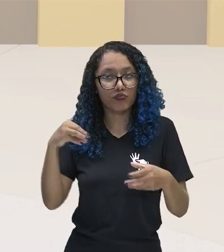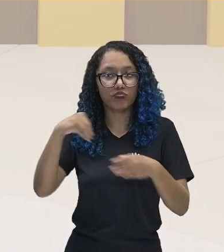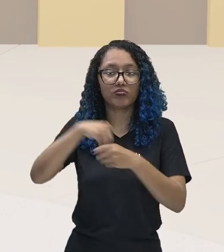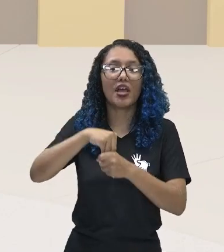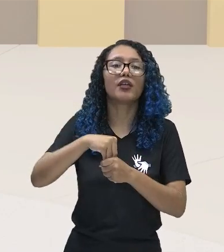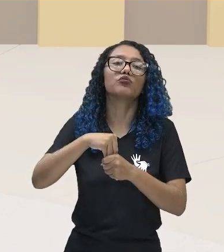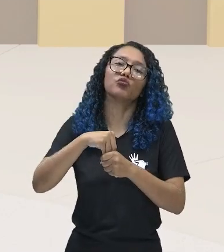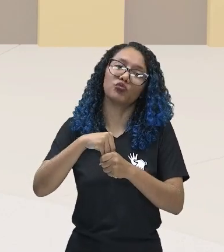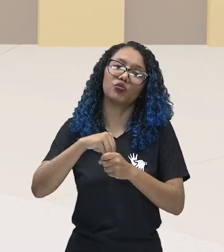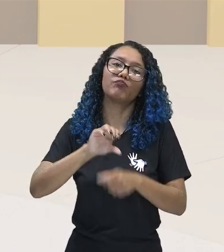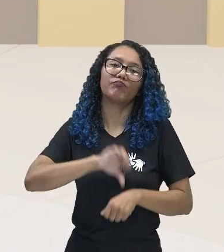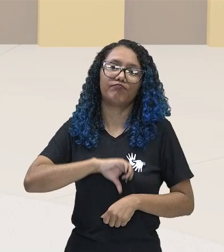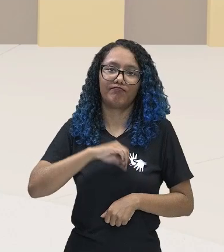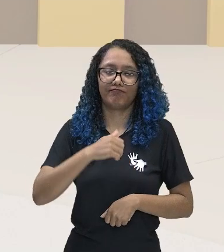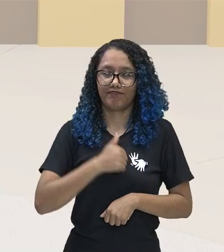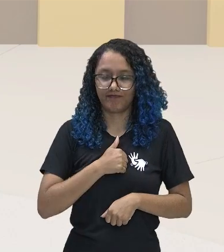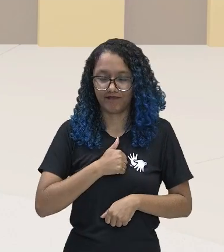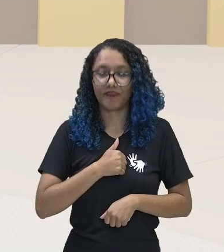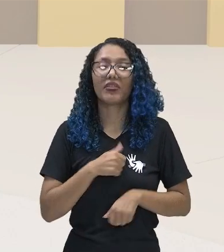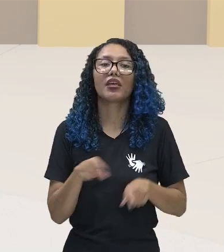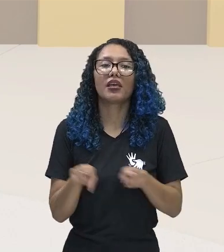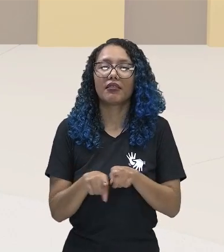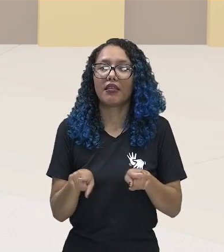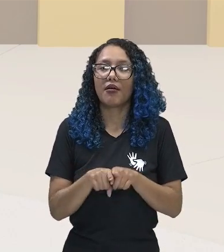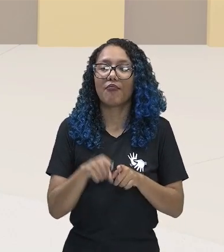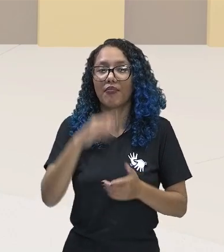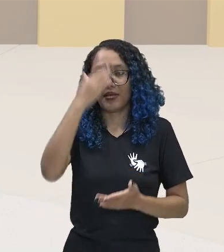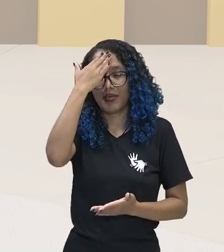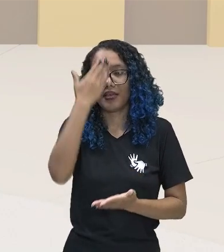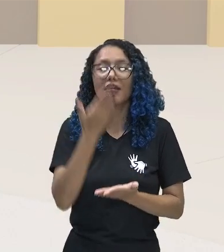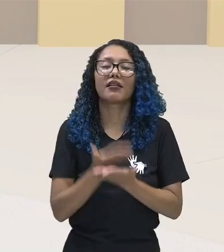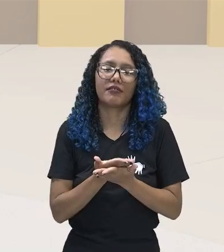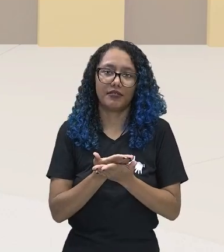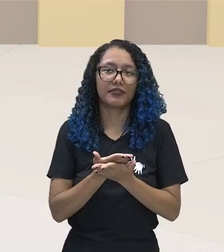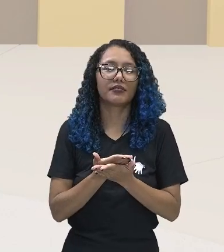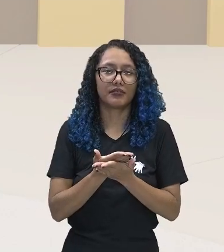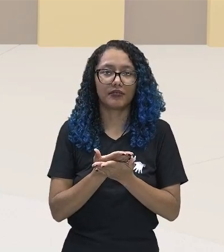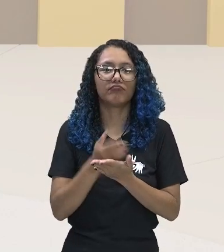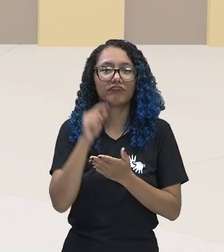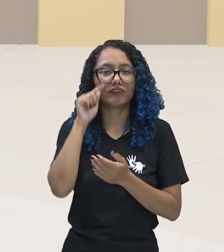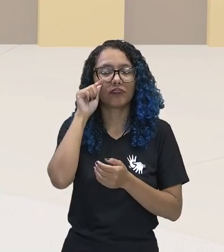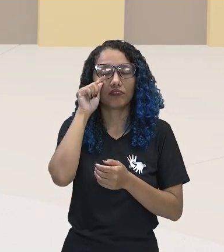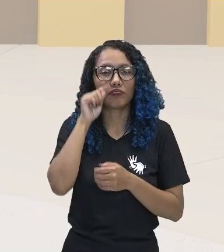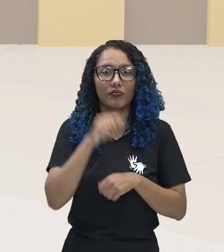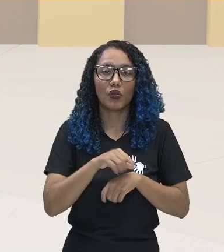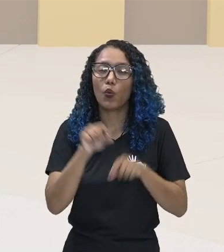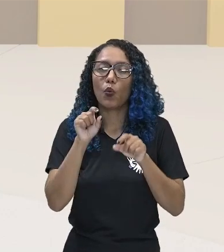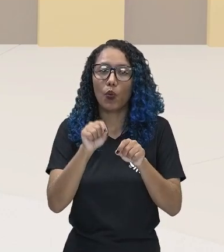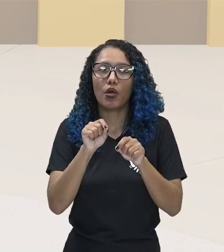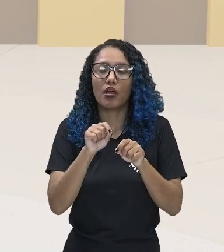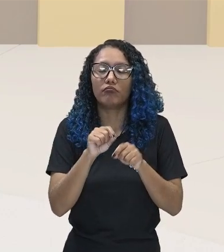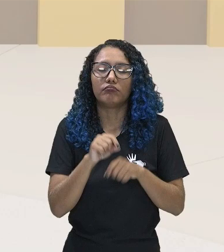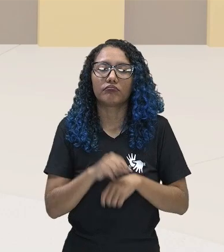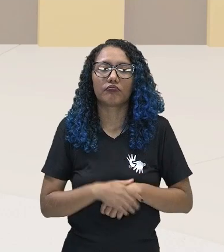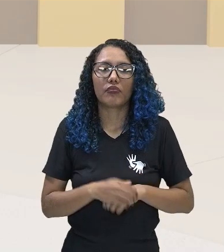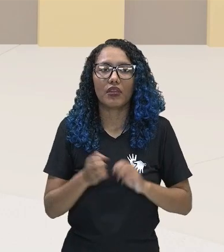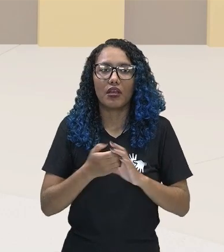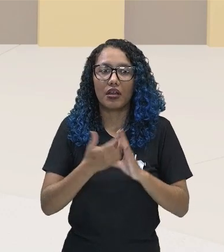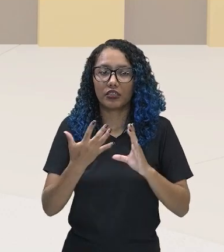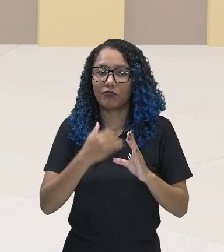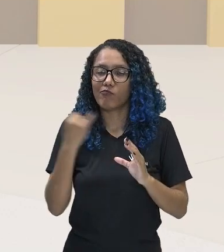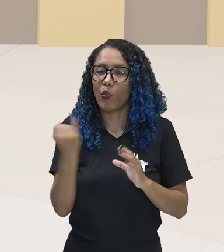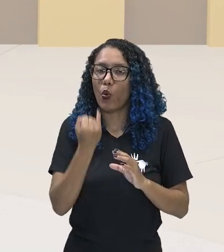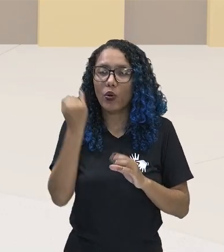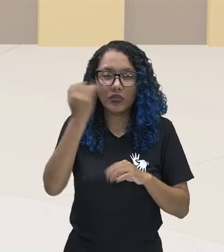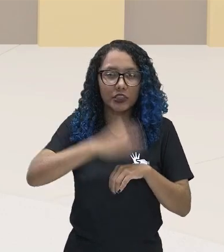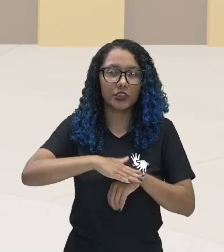nós também temos essas crenças. As crenças, elas são as características mais